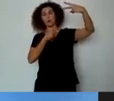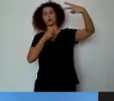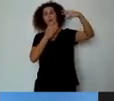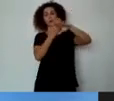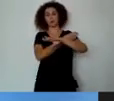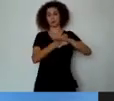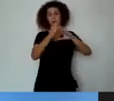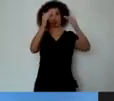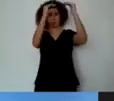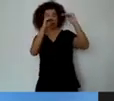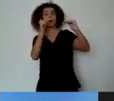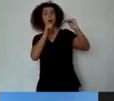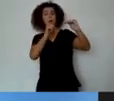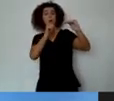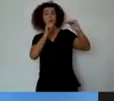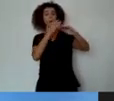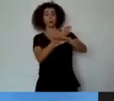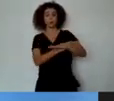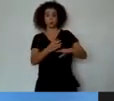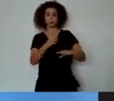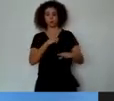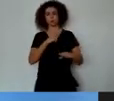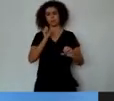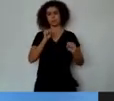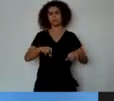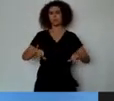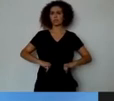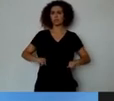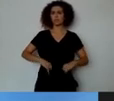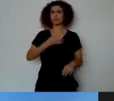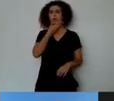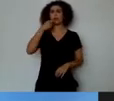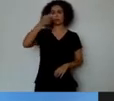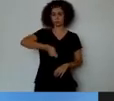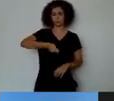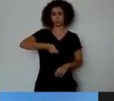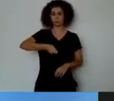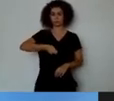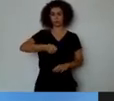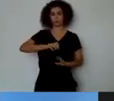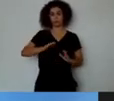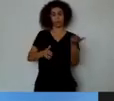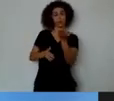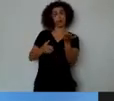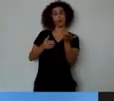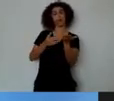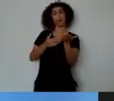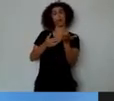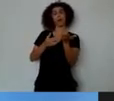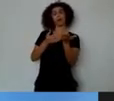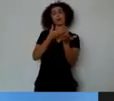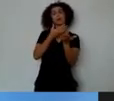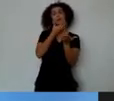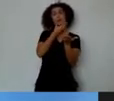aí, logo em seguida, o homem negro, ele talvez seja mais valorizado, e a mulher negra, ela está na base dessa pirâmide. Então,